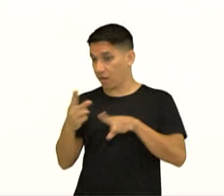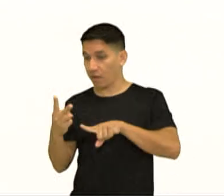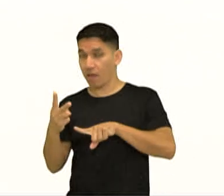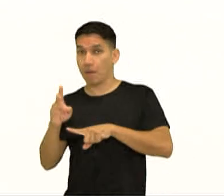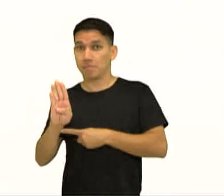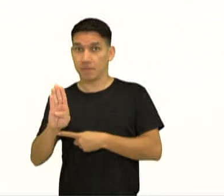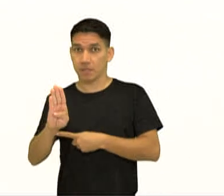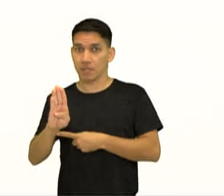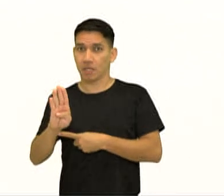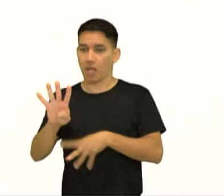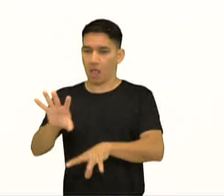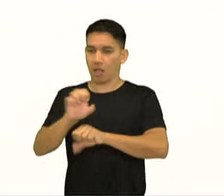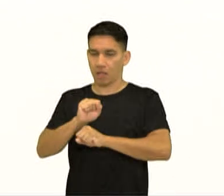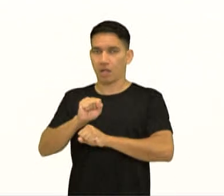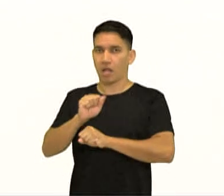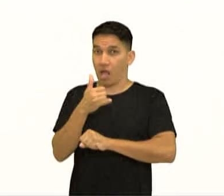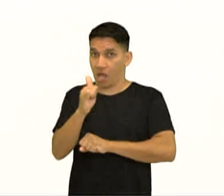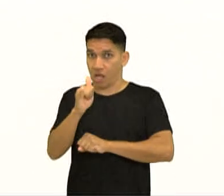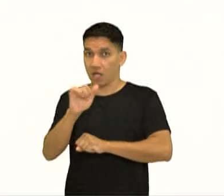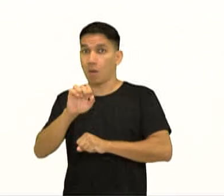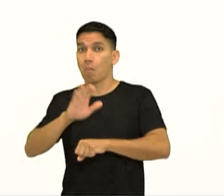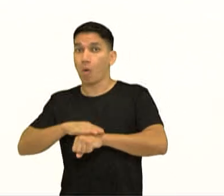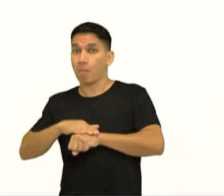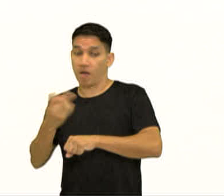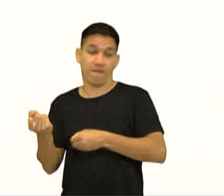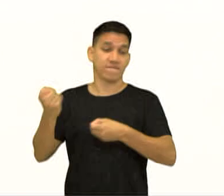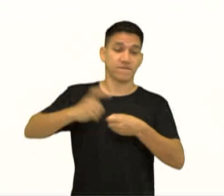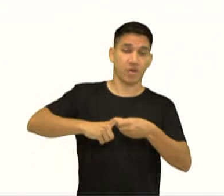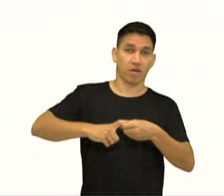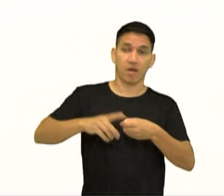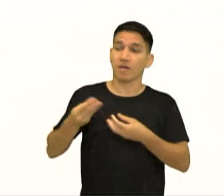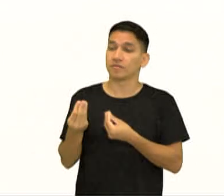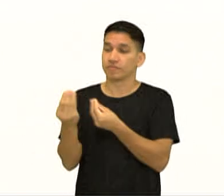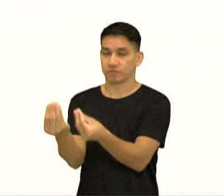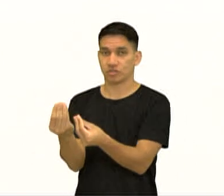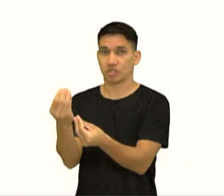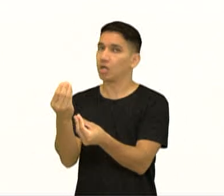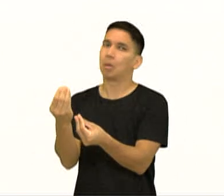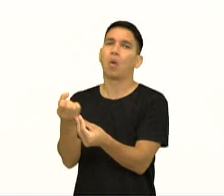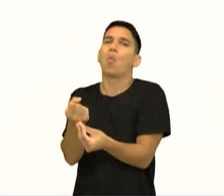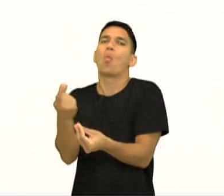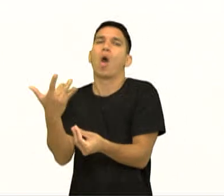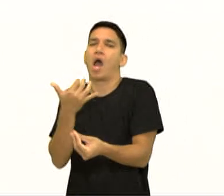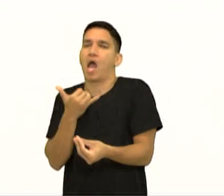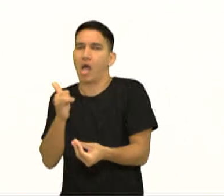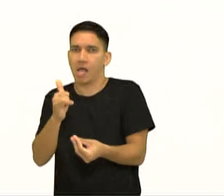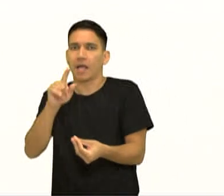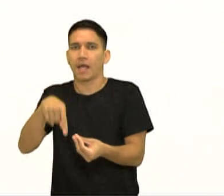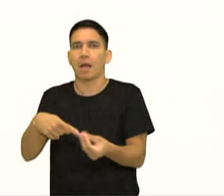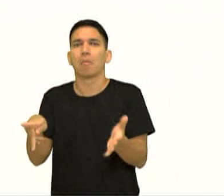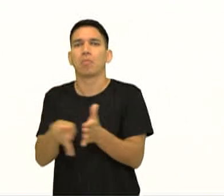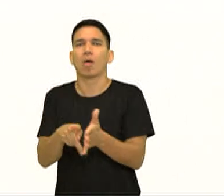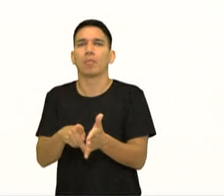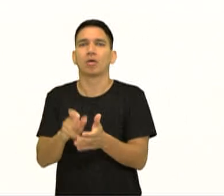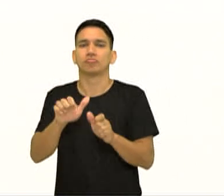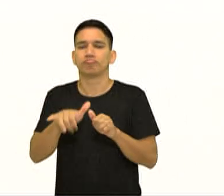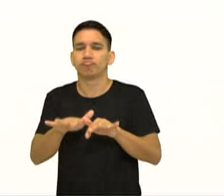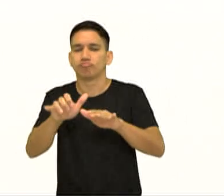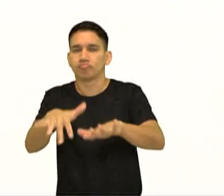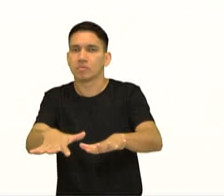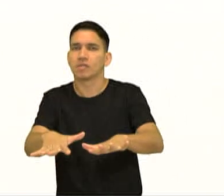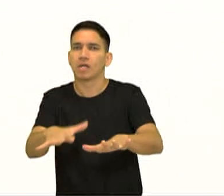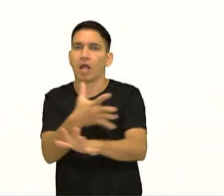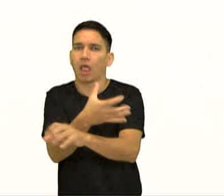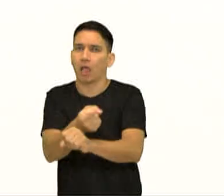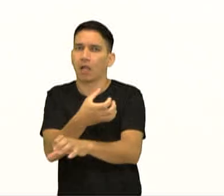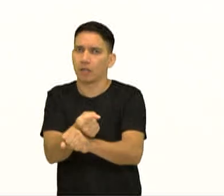energia, quando voltar do B para o A, devolverá X unidades de energia na forma de ondas eletromagnéticas.